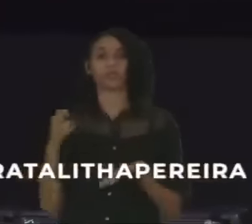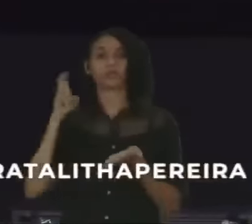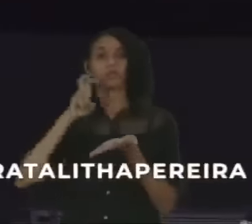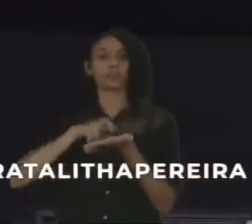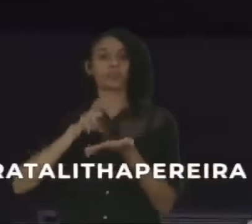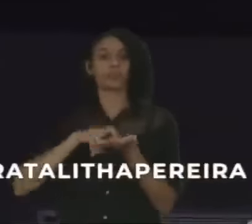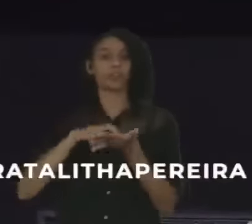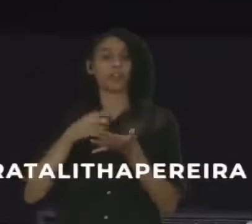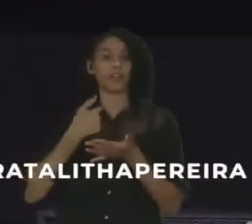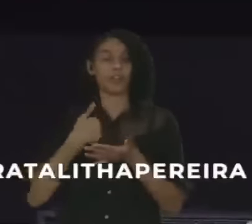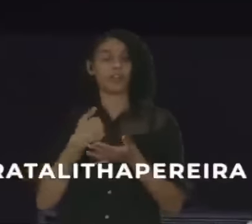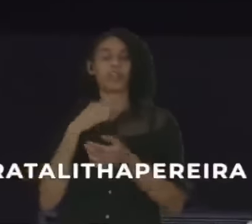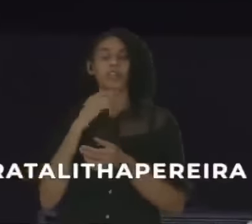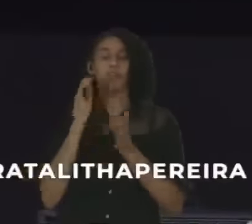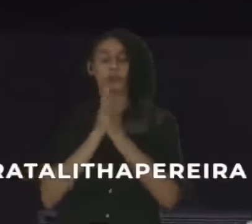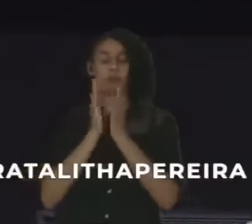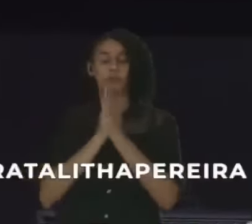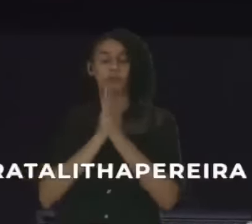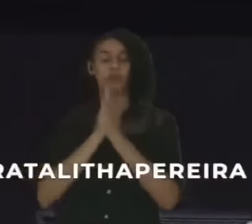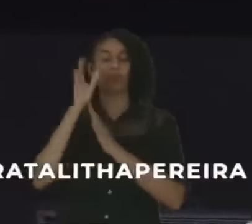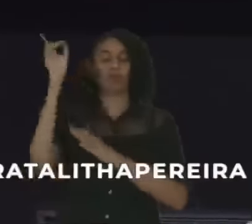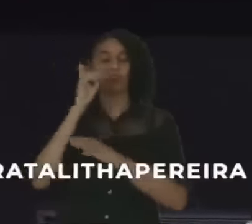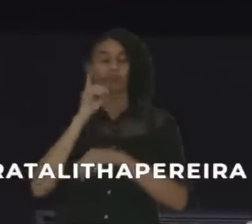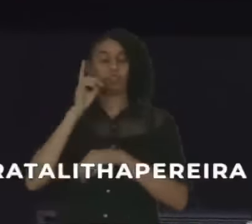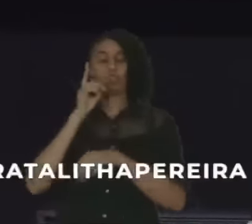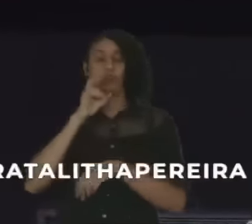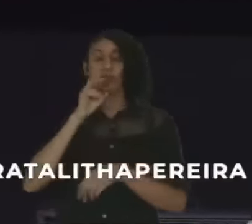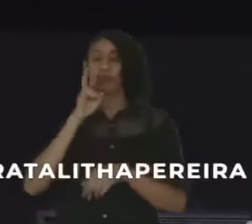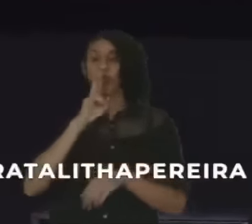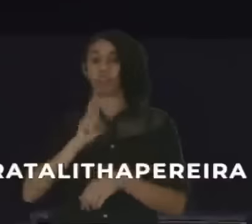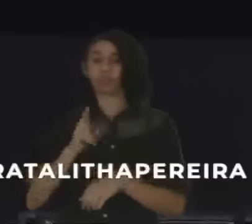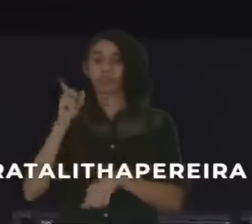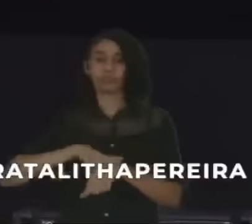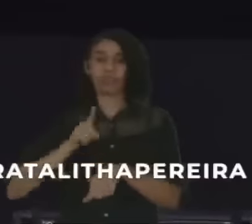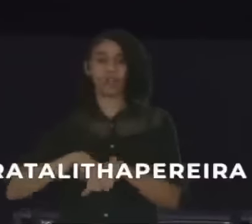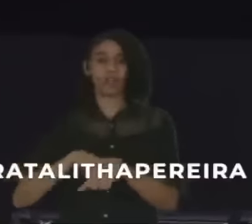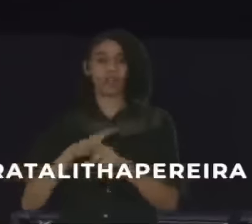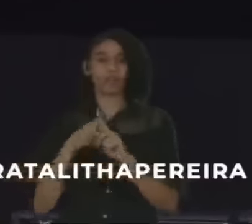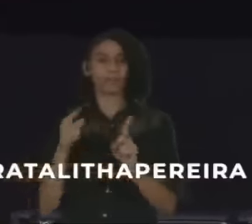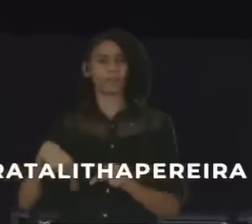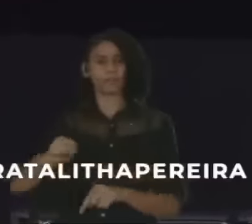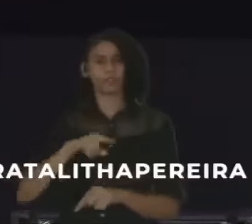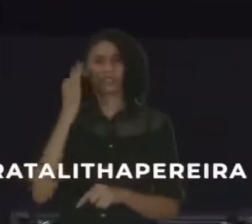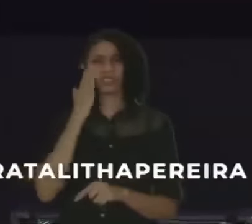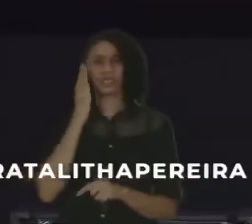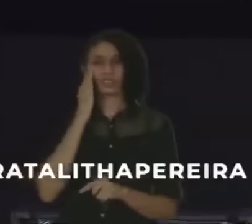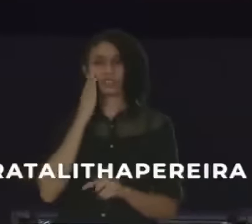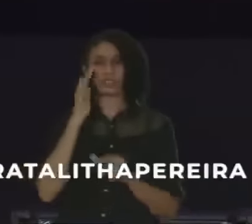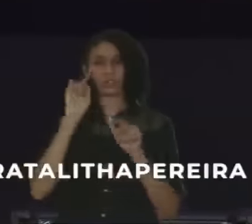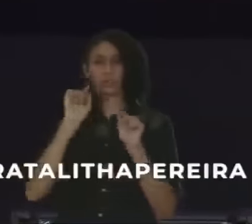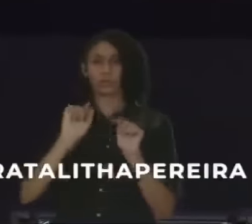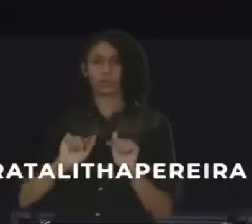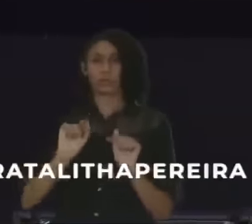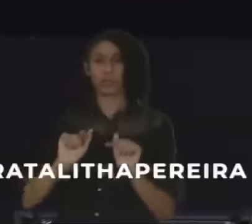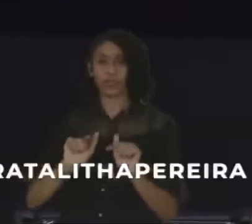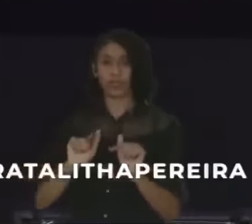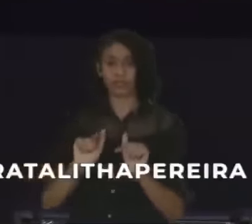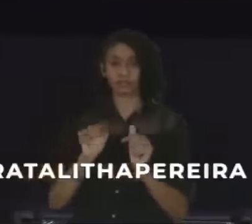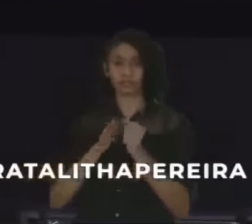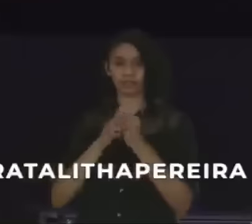manhã você entende a diferença quando você sabe que lugar secreto não é um momento é um